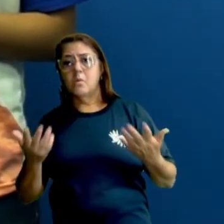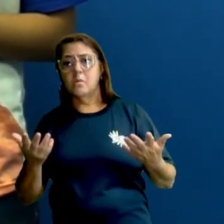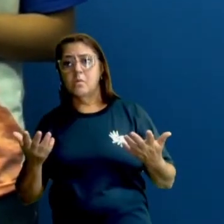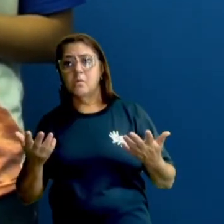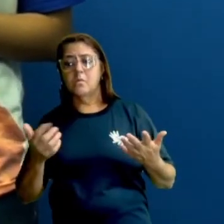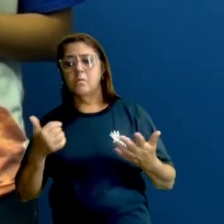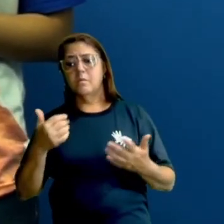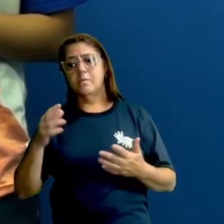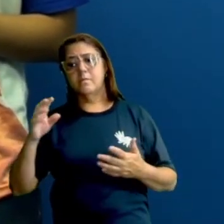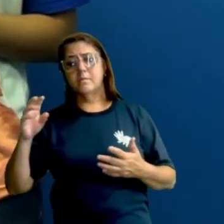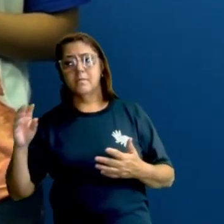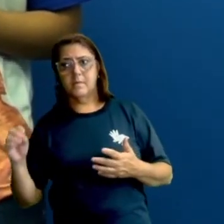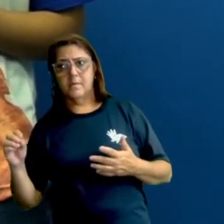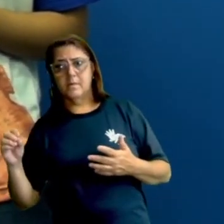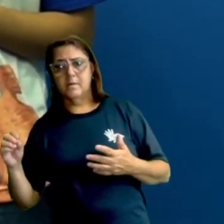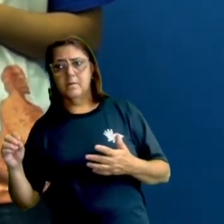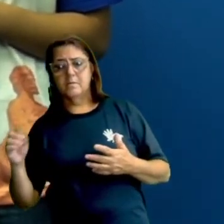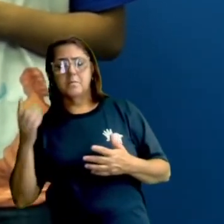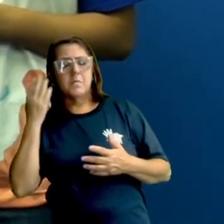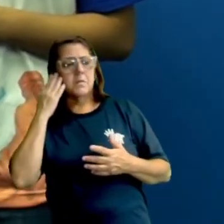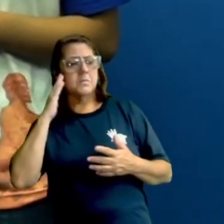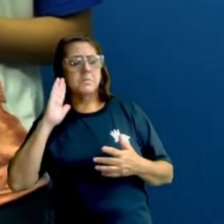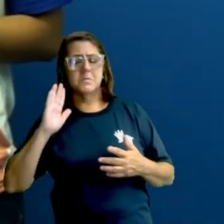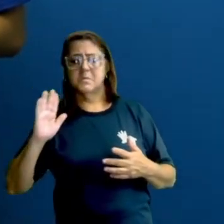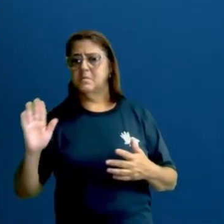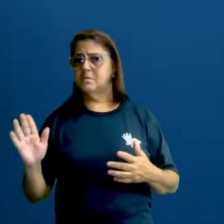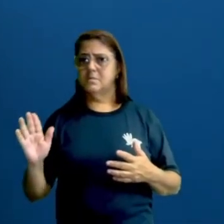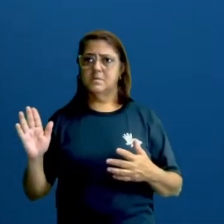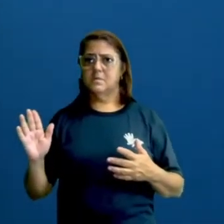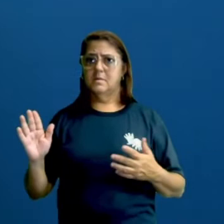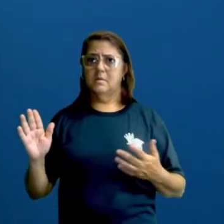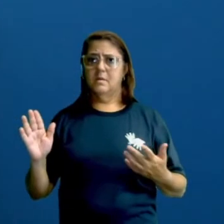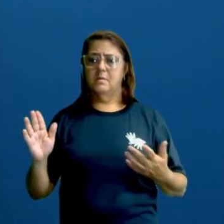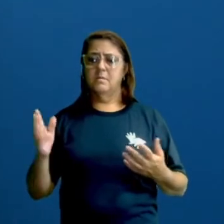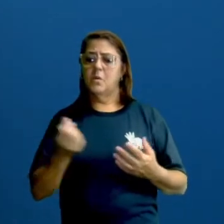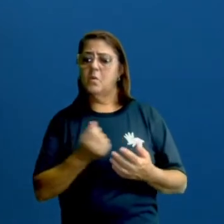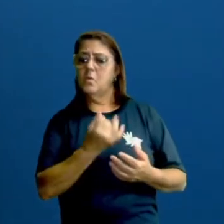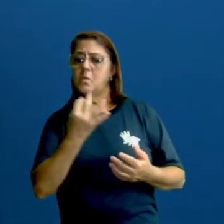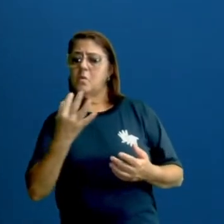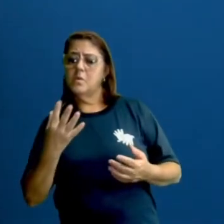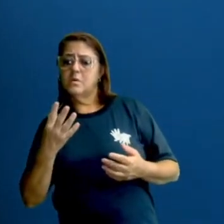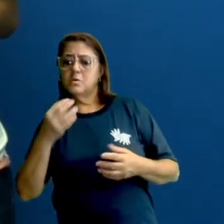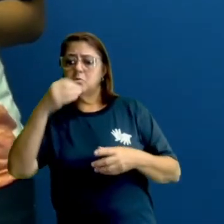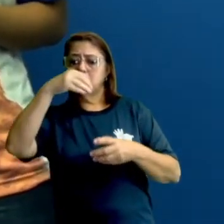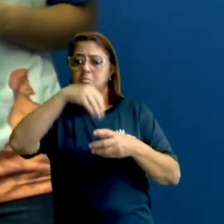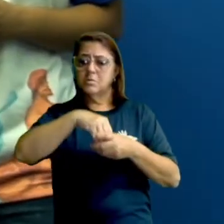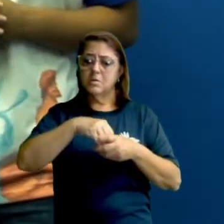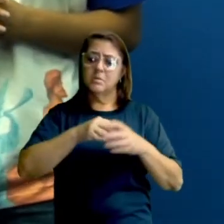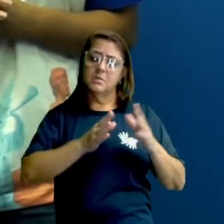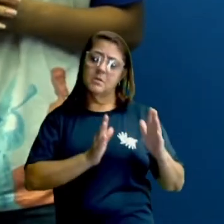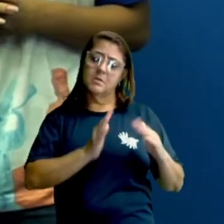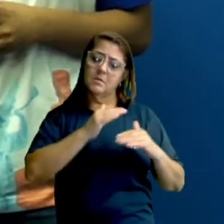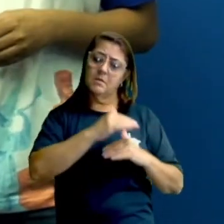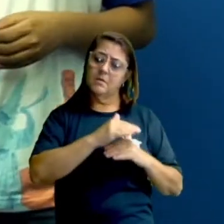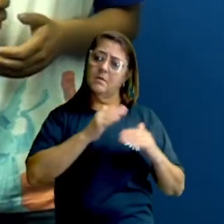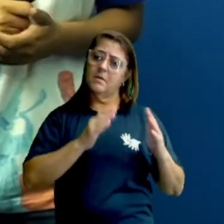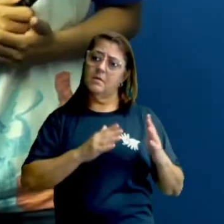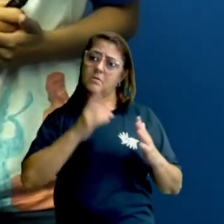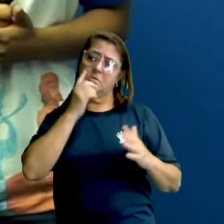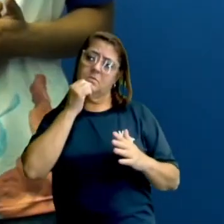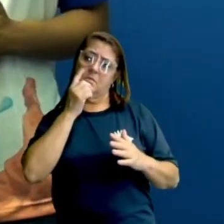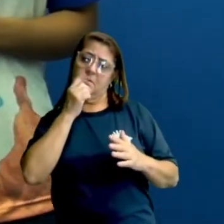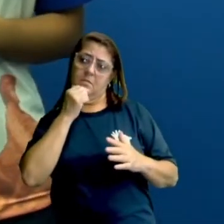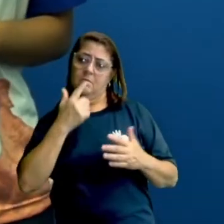igual a 10, certo? Mas a gente ainda não sabe quantos lápis há nessa caixa.